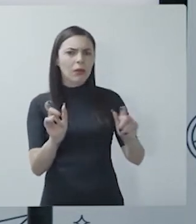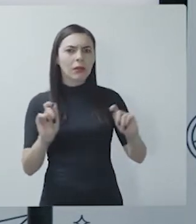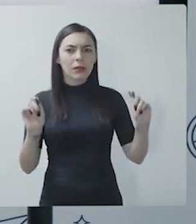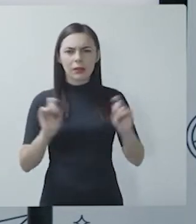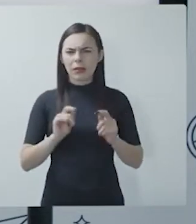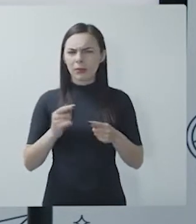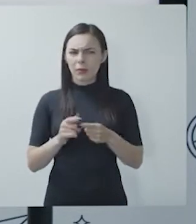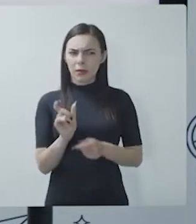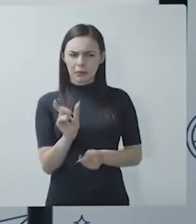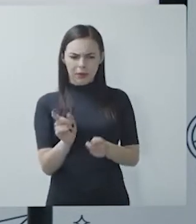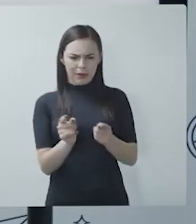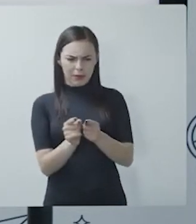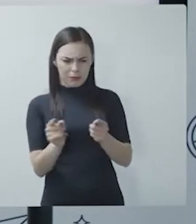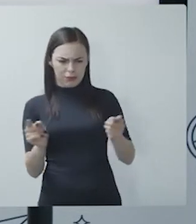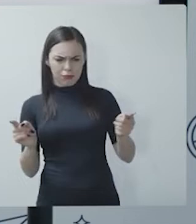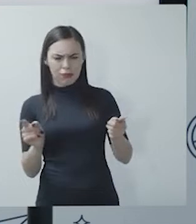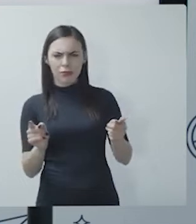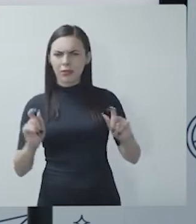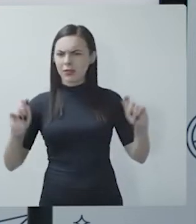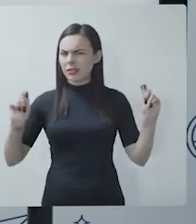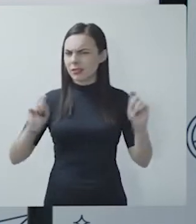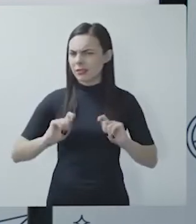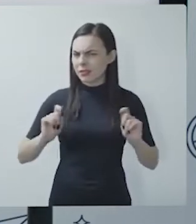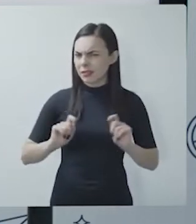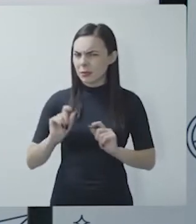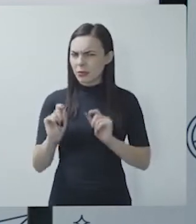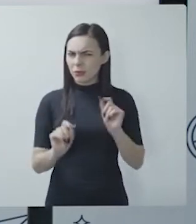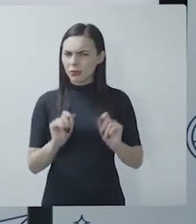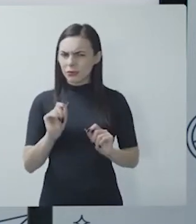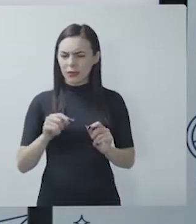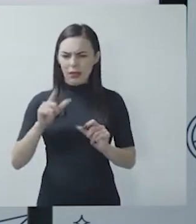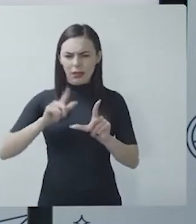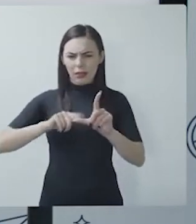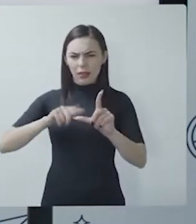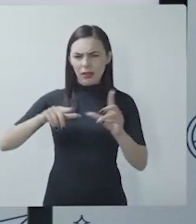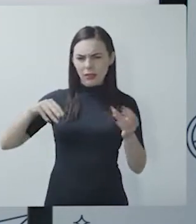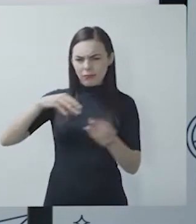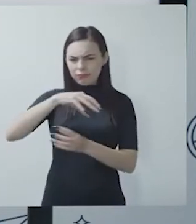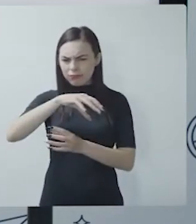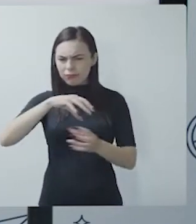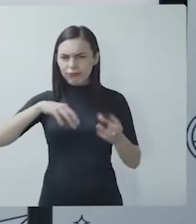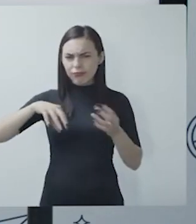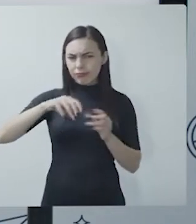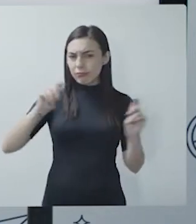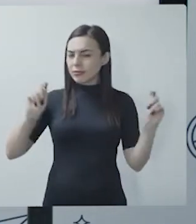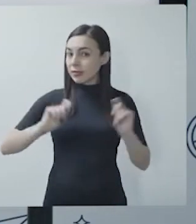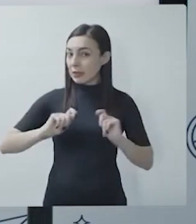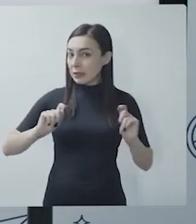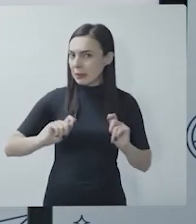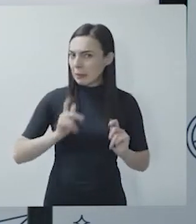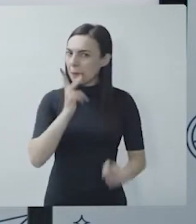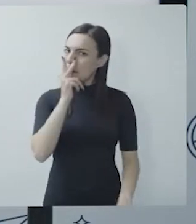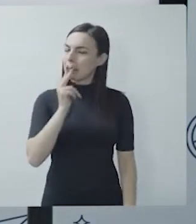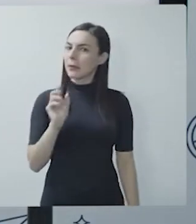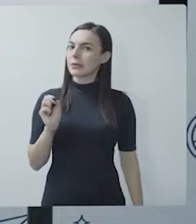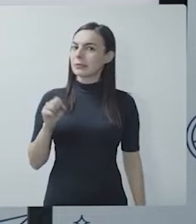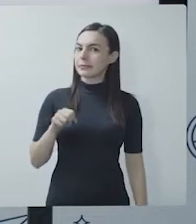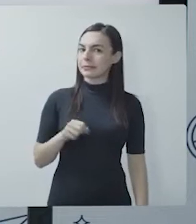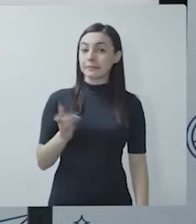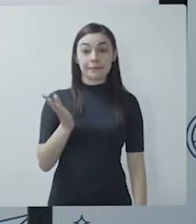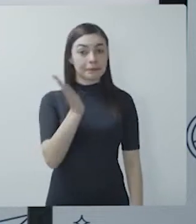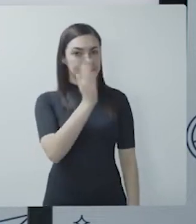grande. Será que a gente consegue montar outras palavras misturando um pouco dessas letras? Eu acho que sim. Então vamos